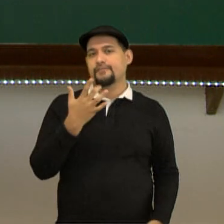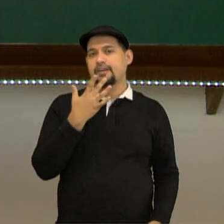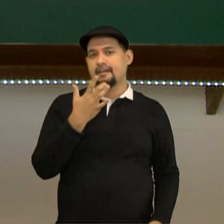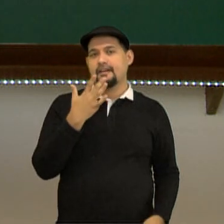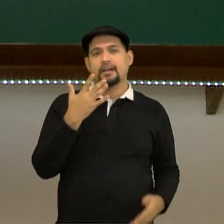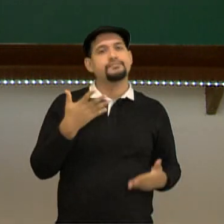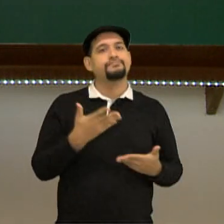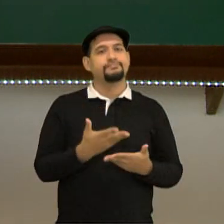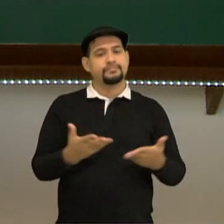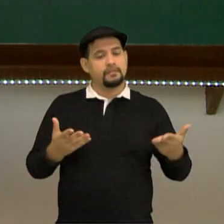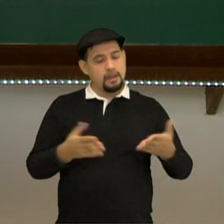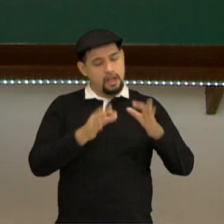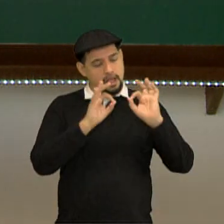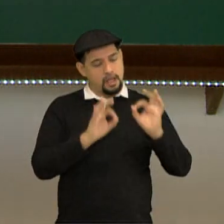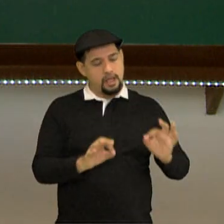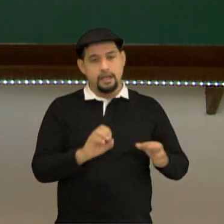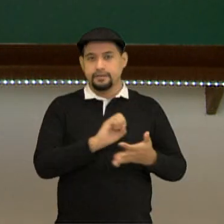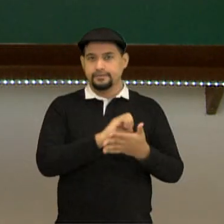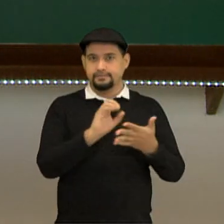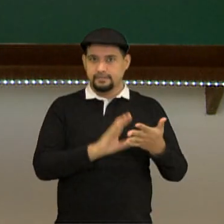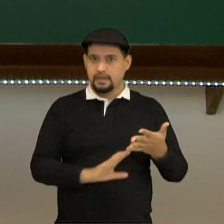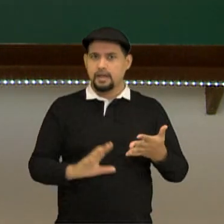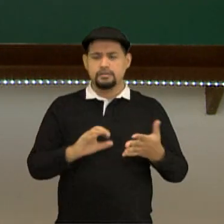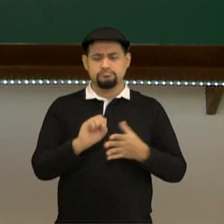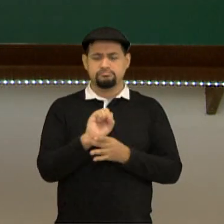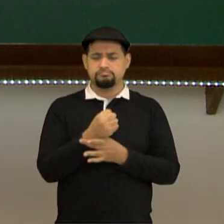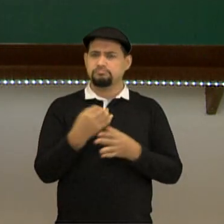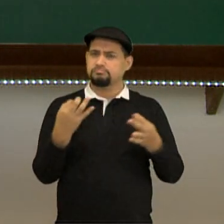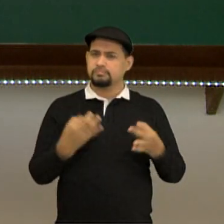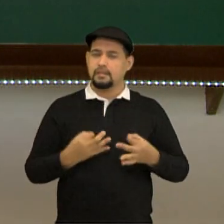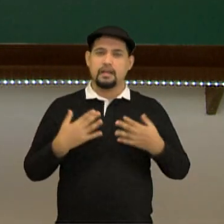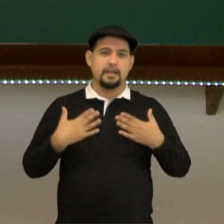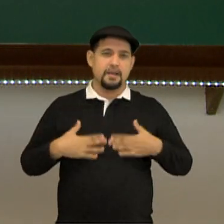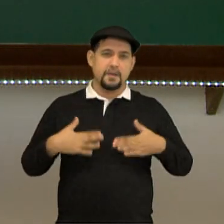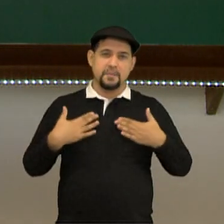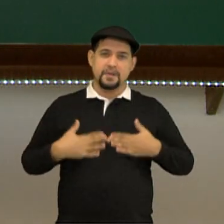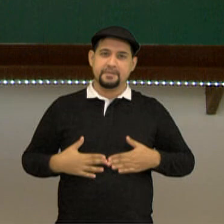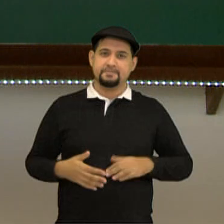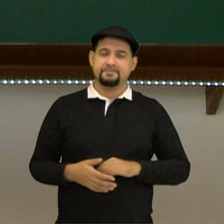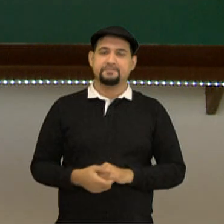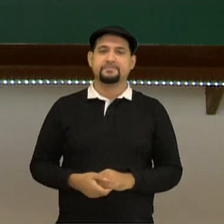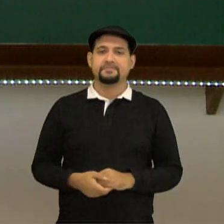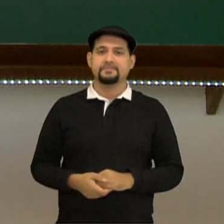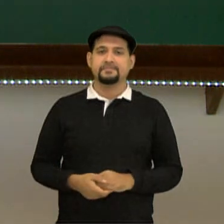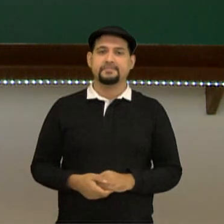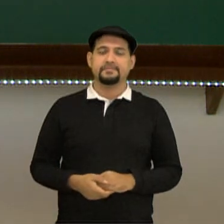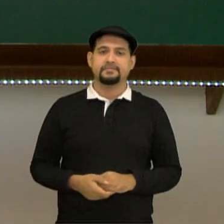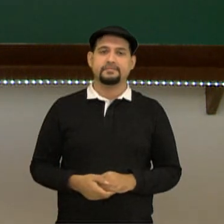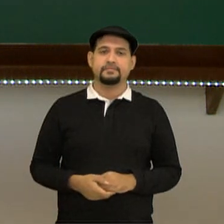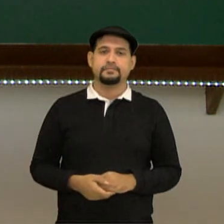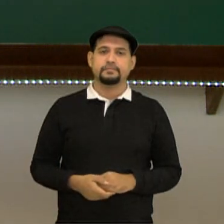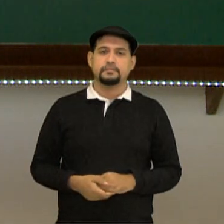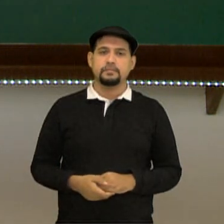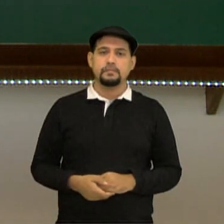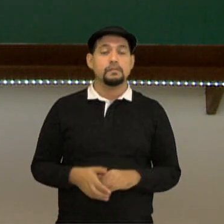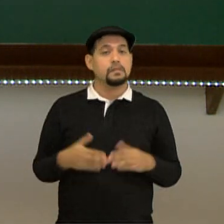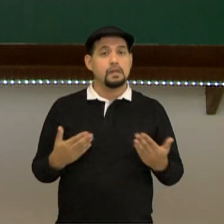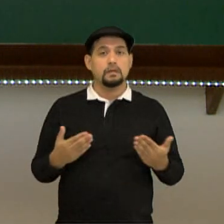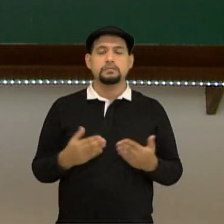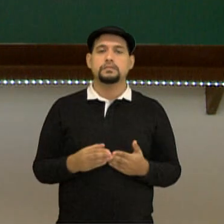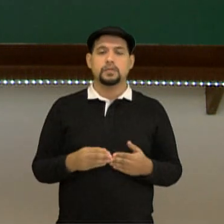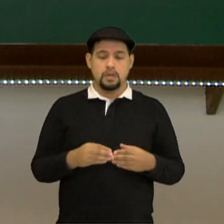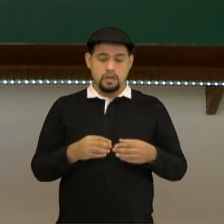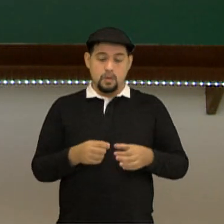para você poder resolver o exercício com segurança e tranquilidade. Então, vamos lá. Então, nós temos que o cilindro do meio